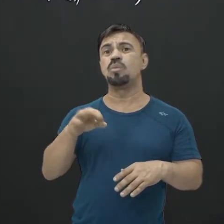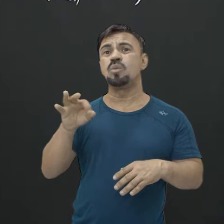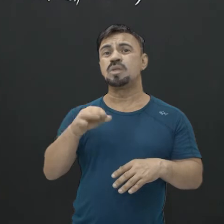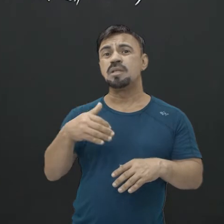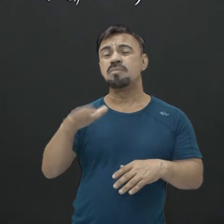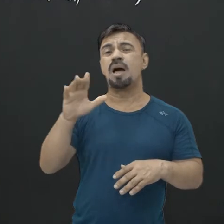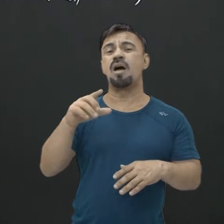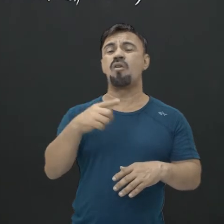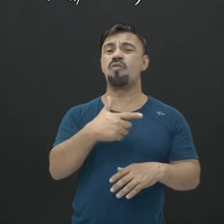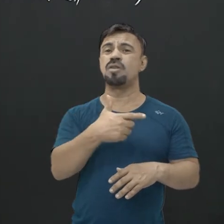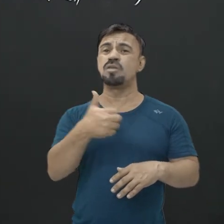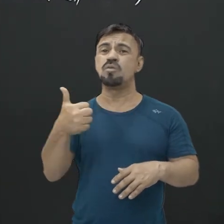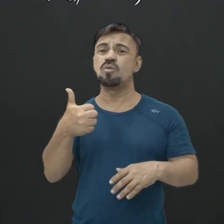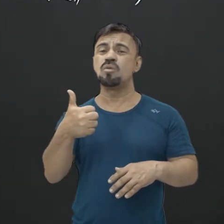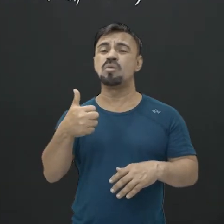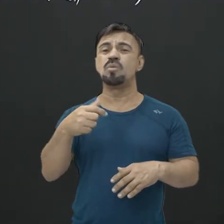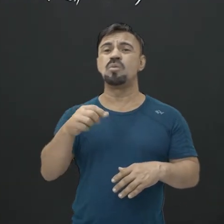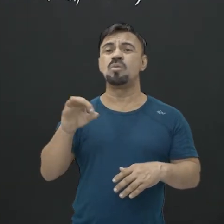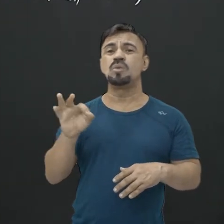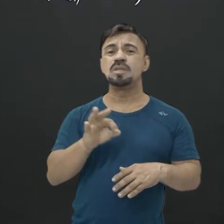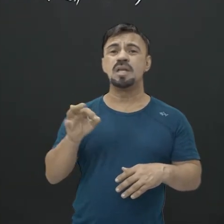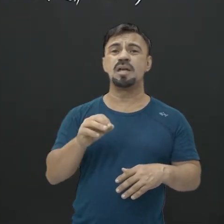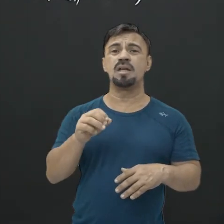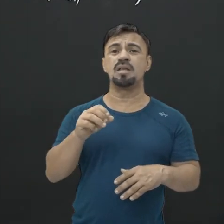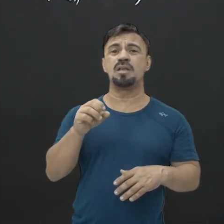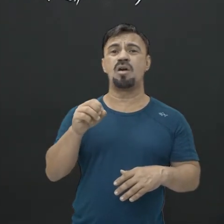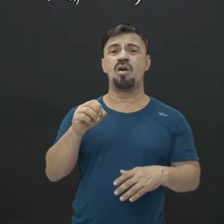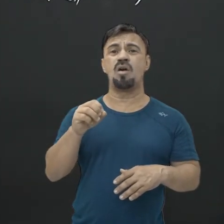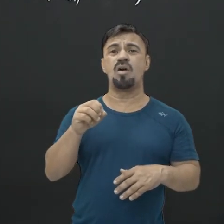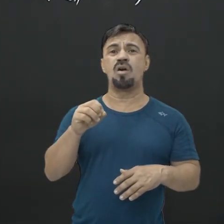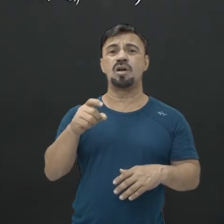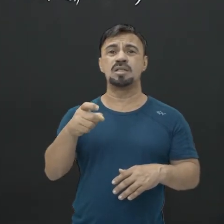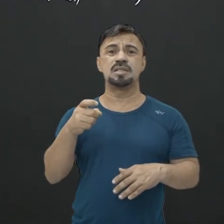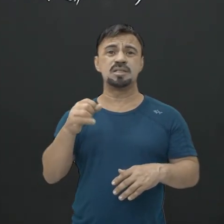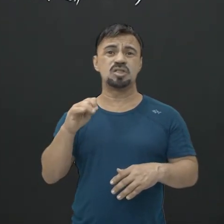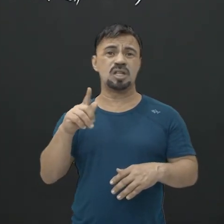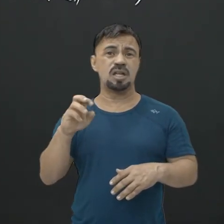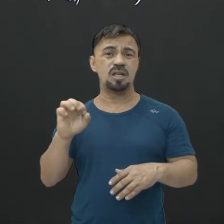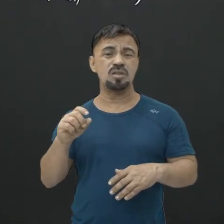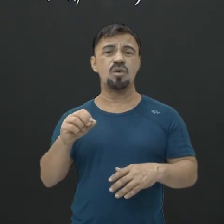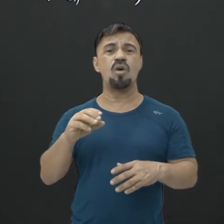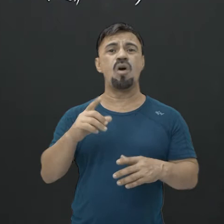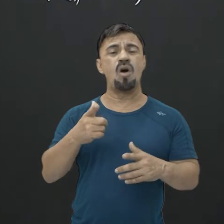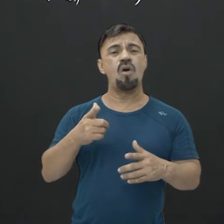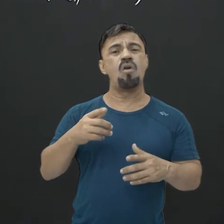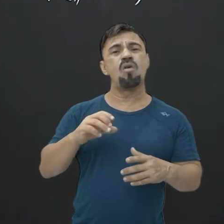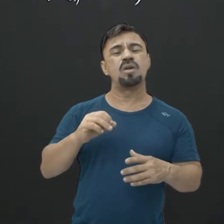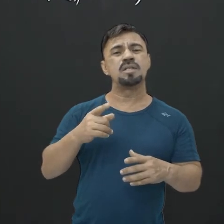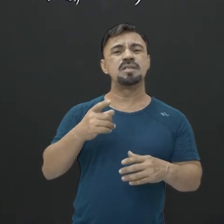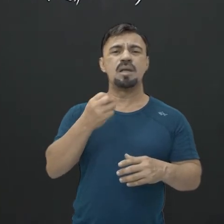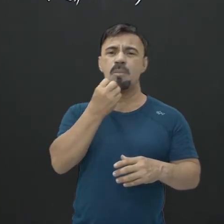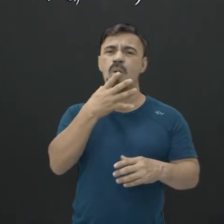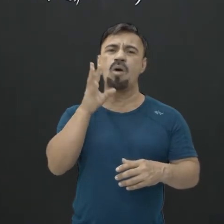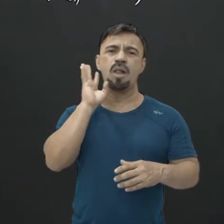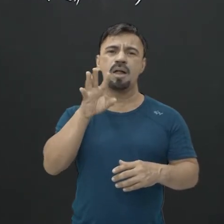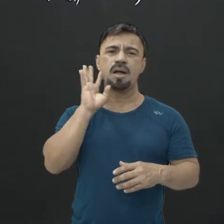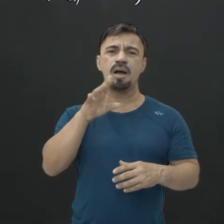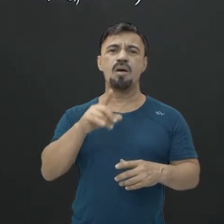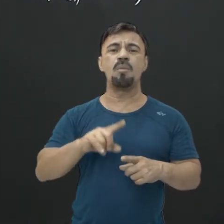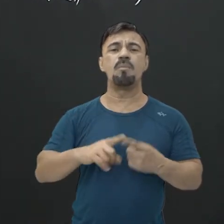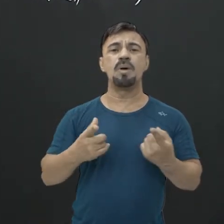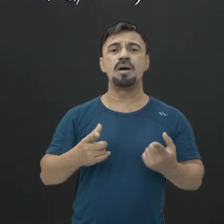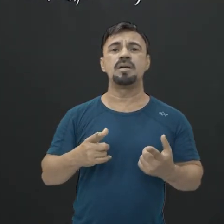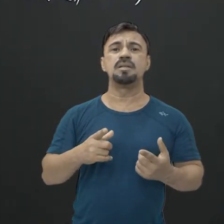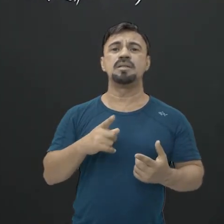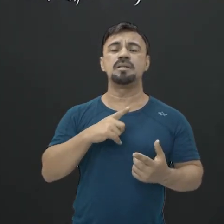de 21% de oxigênio, menos de 1% de gás carbônico, já estava super legal. Então, aí são os